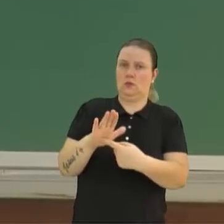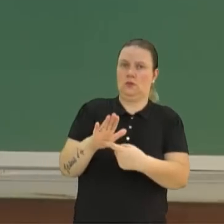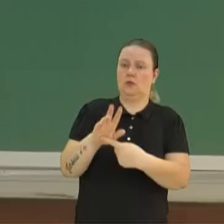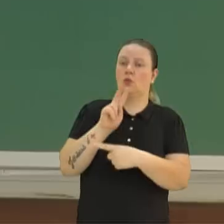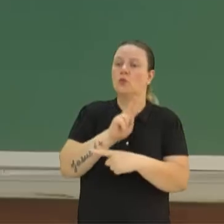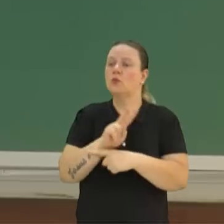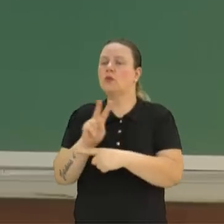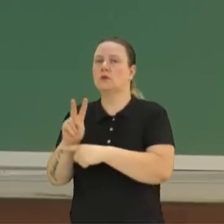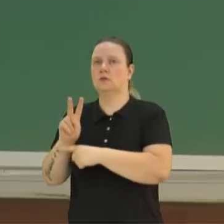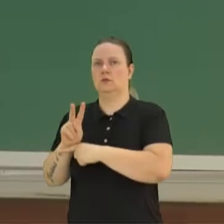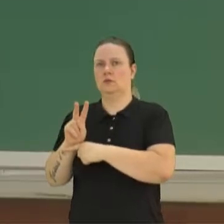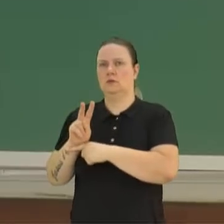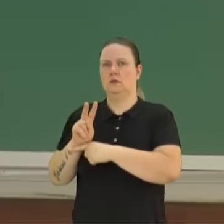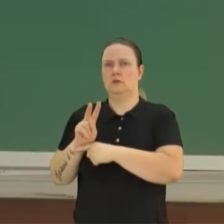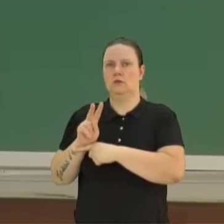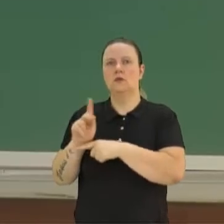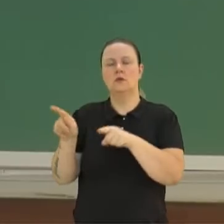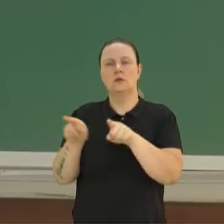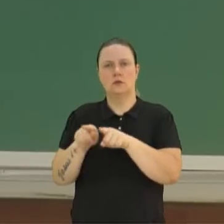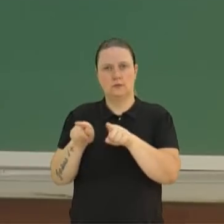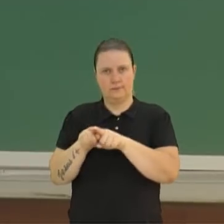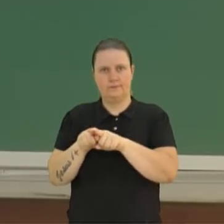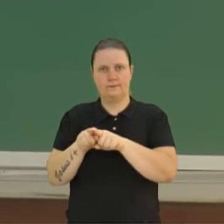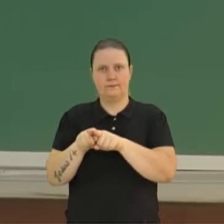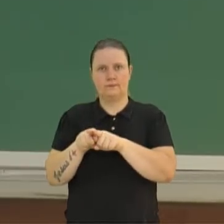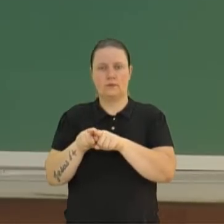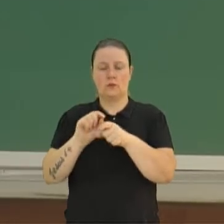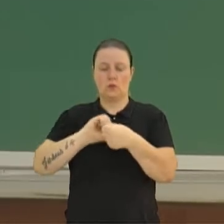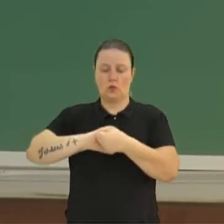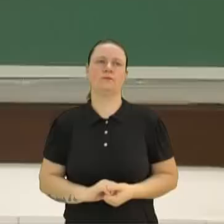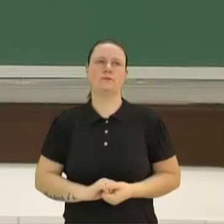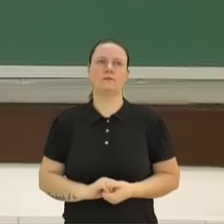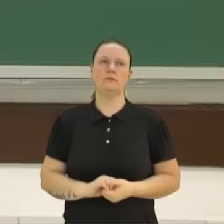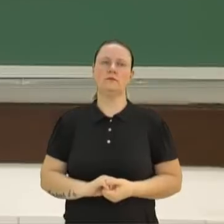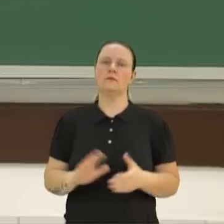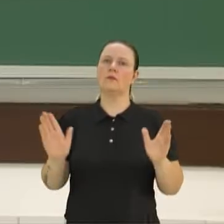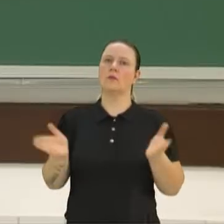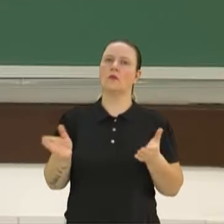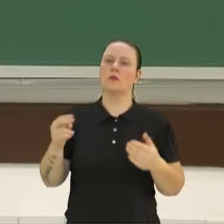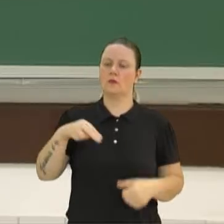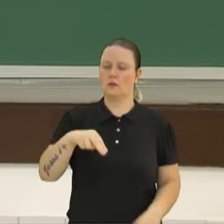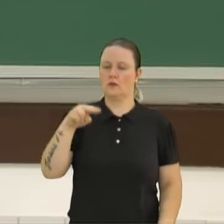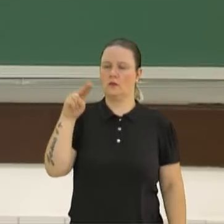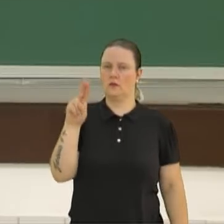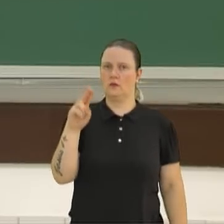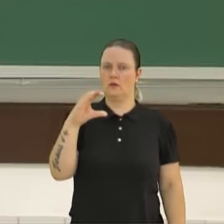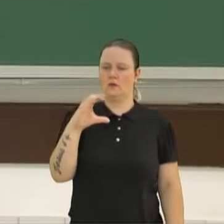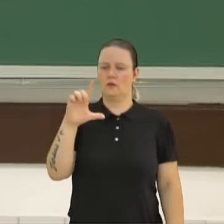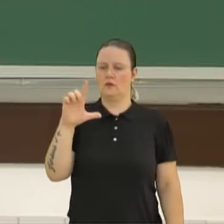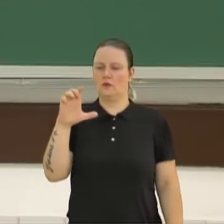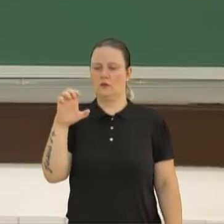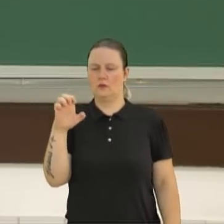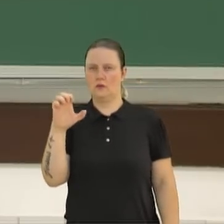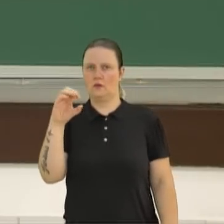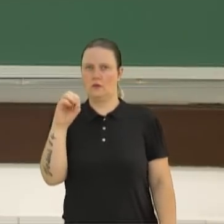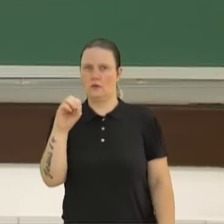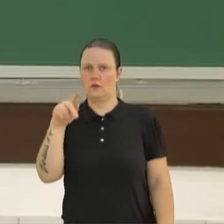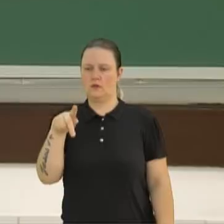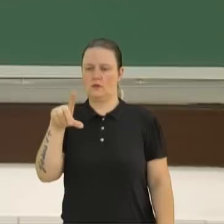O que é esse material genético? Vamos lá, pessoal. Primeiro que quando o Robert Hooke inventou o